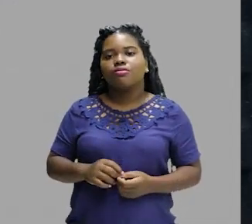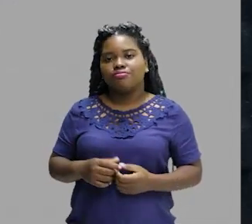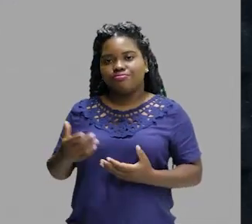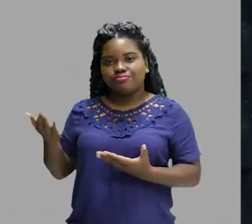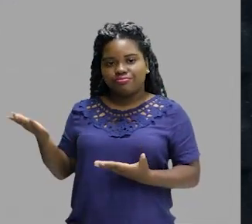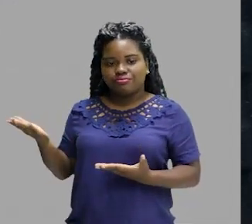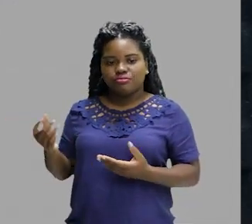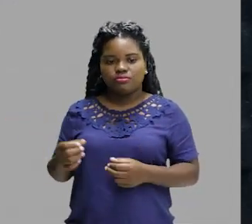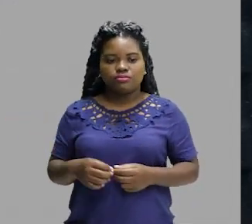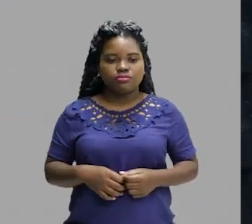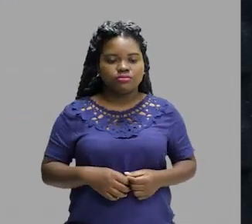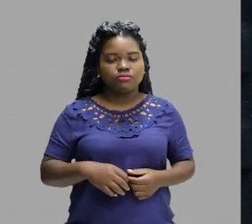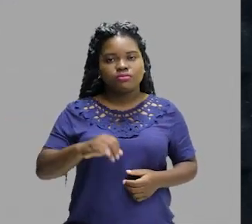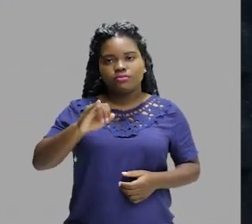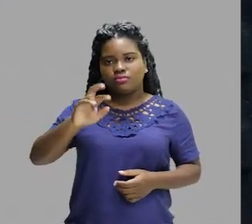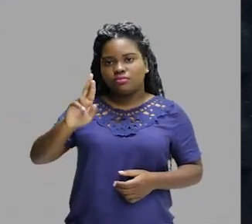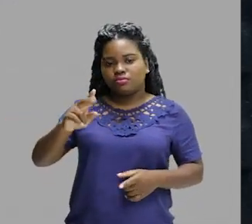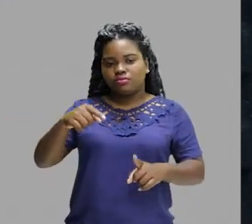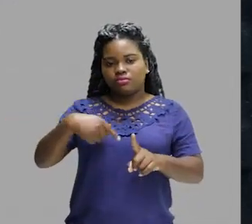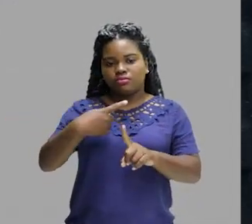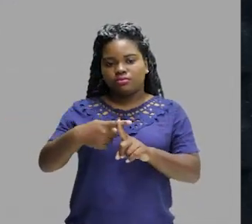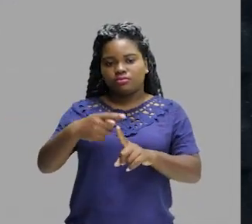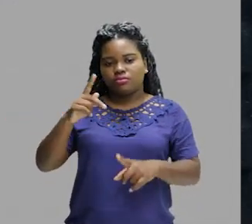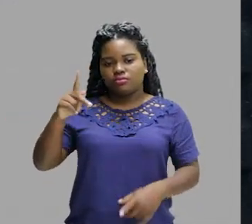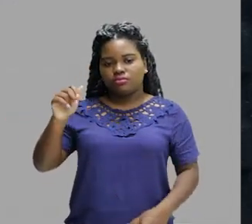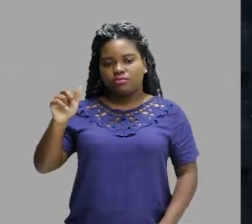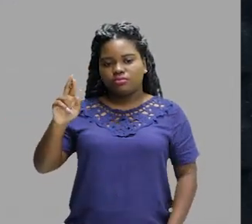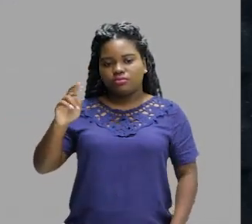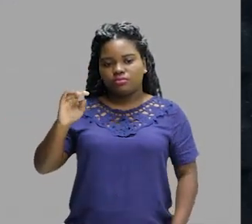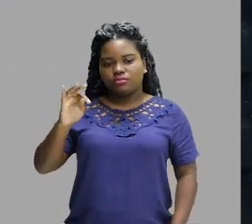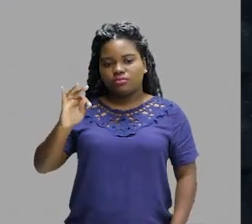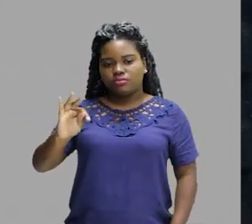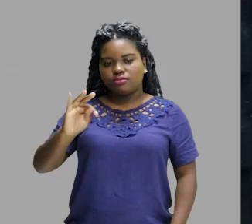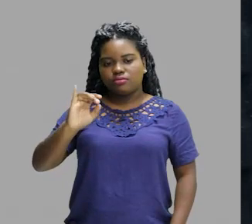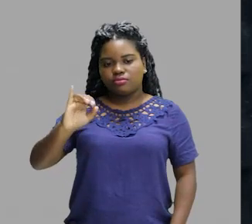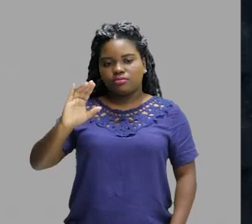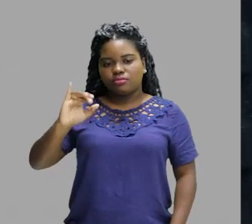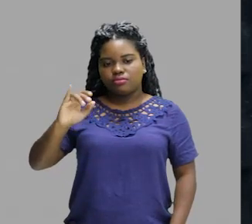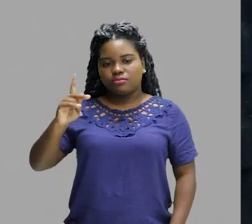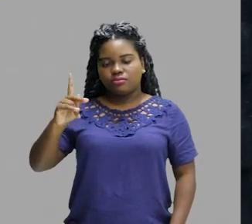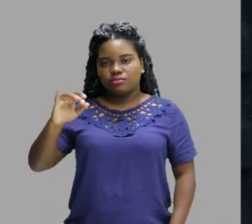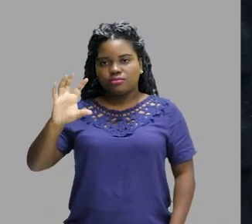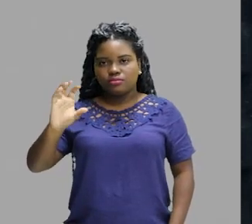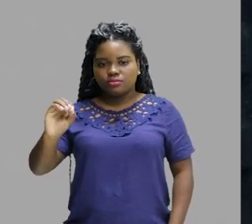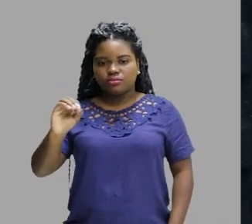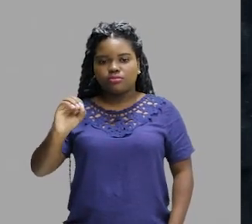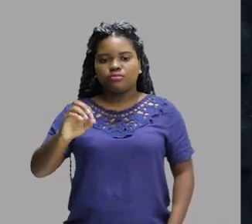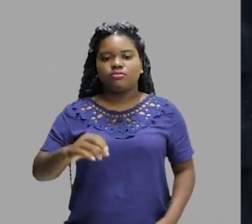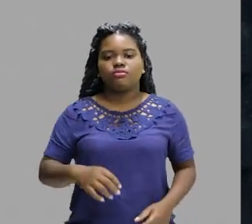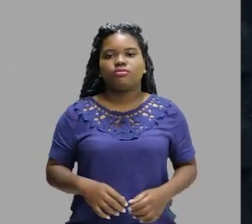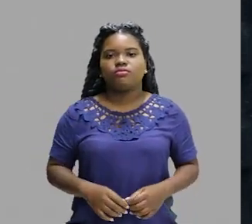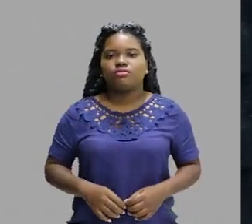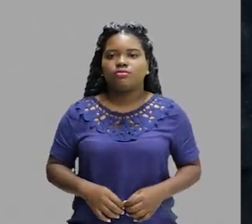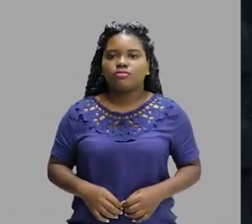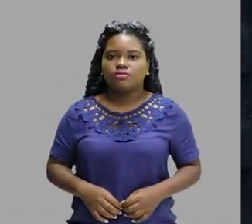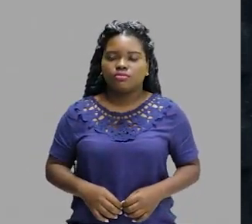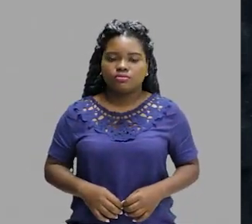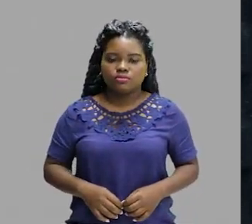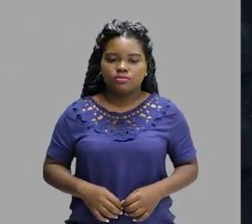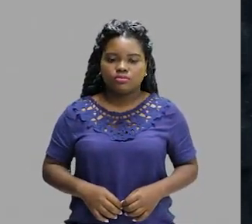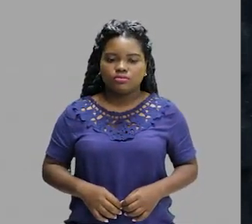realizada. Ir mais o particípio. O verbo ir mais o